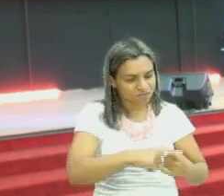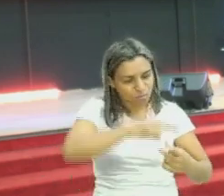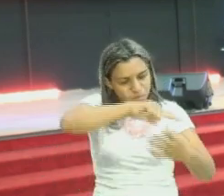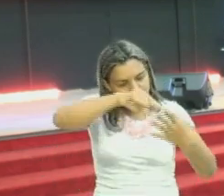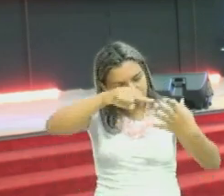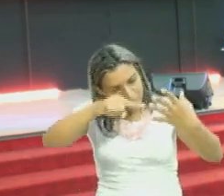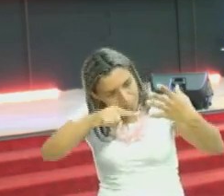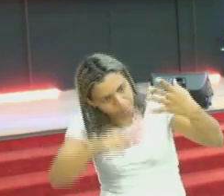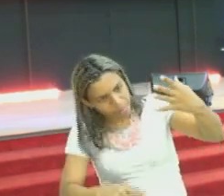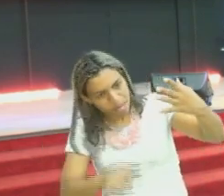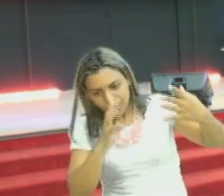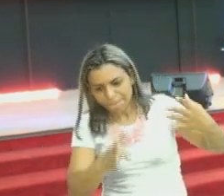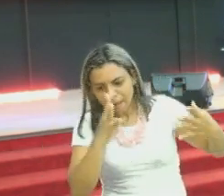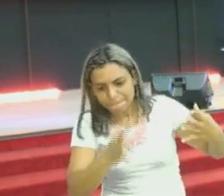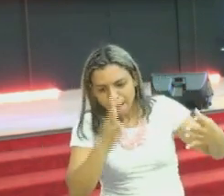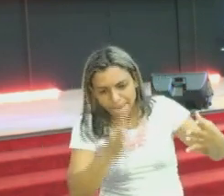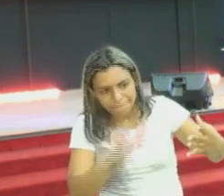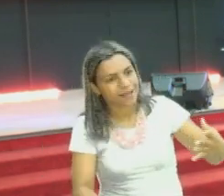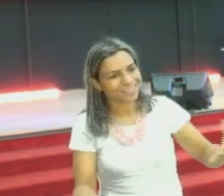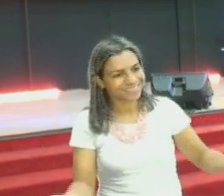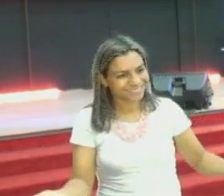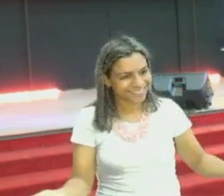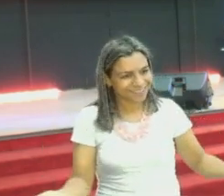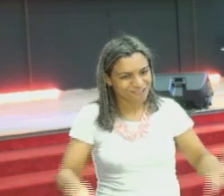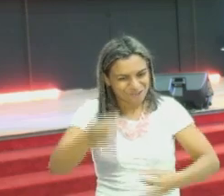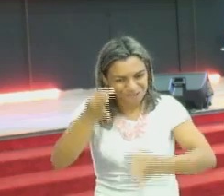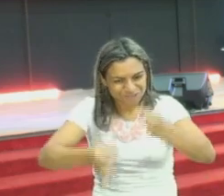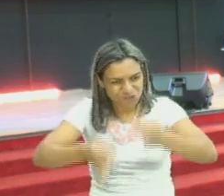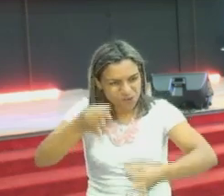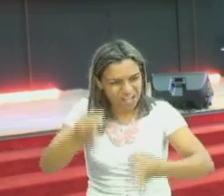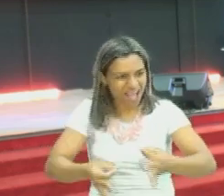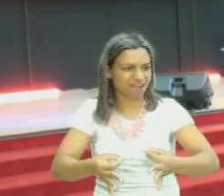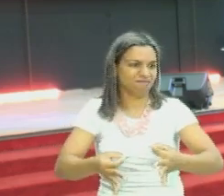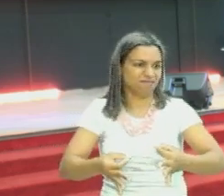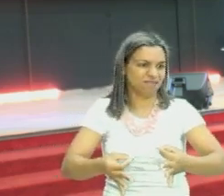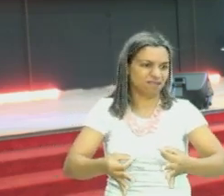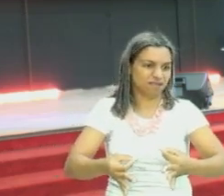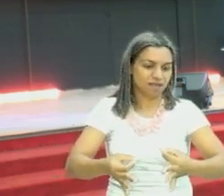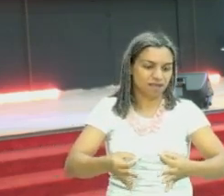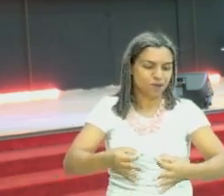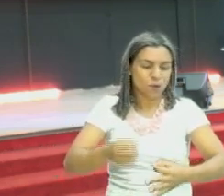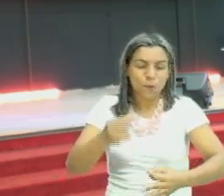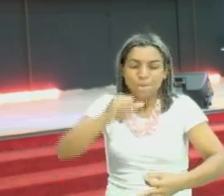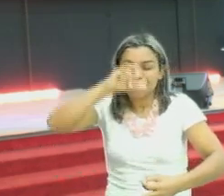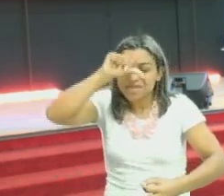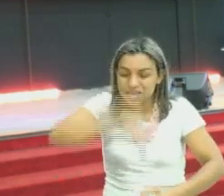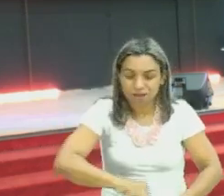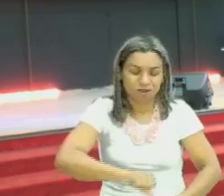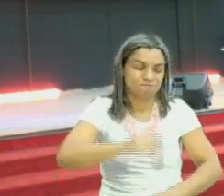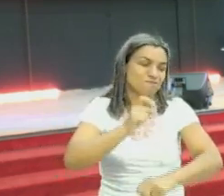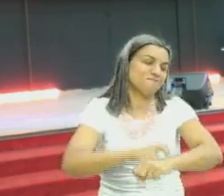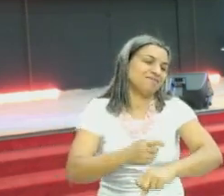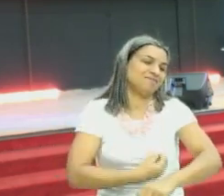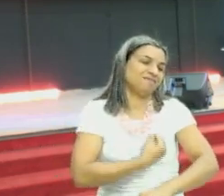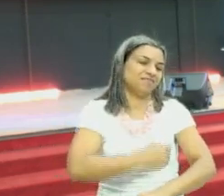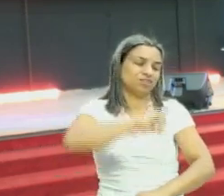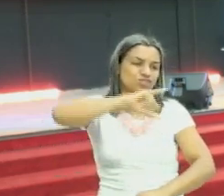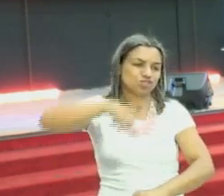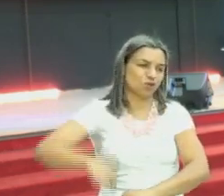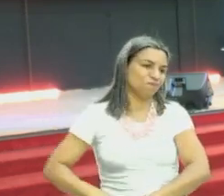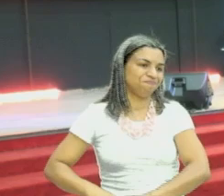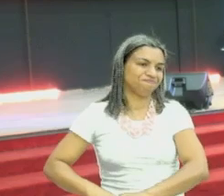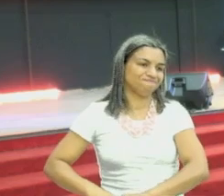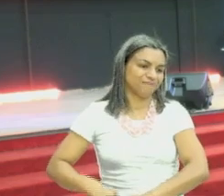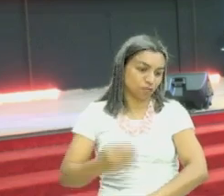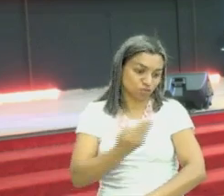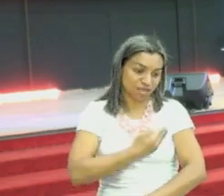aquilo. Os amigos de Jó o julgaram no pior momento da vida dele. Os amigos de